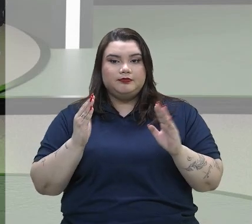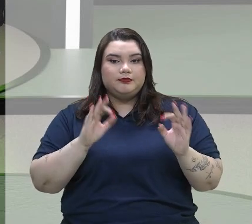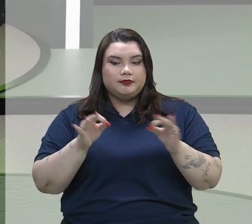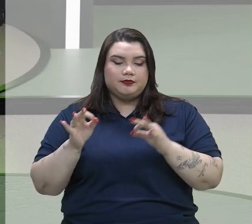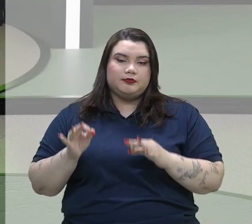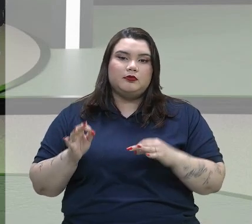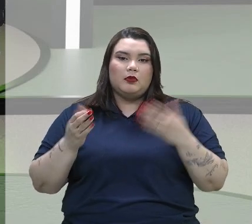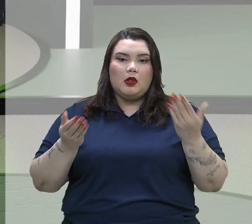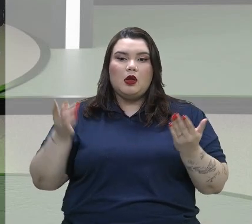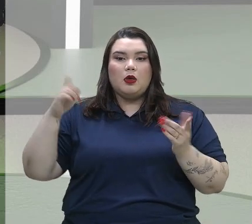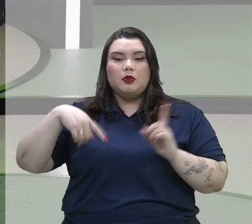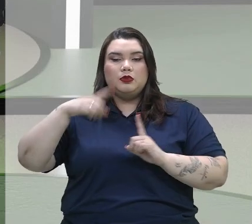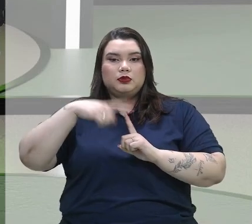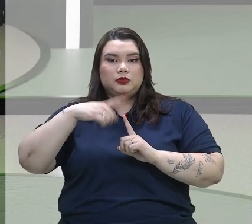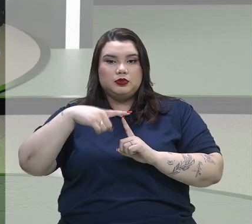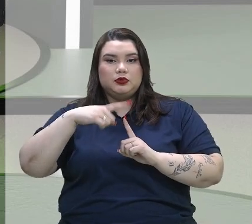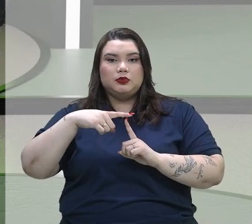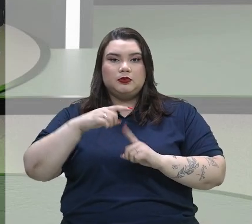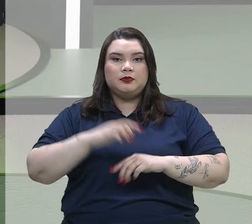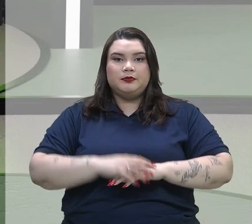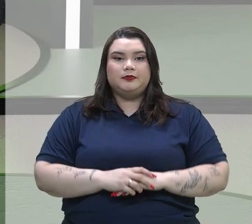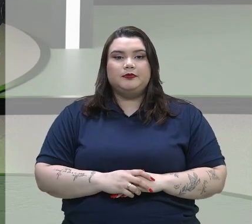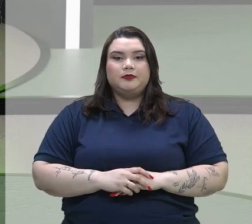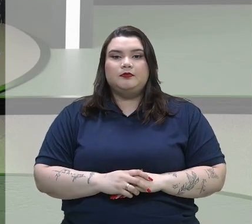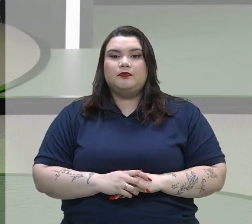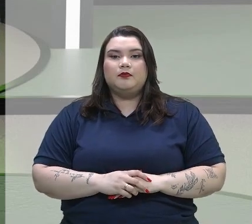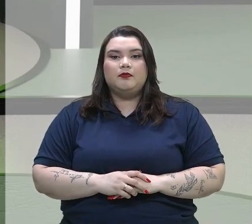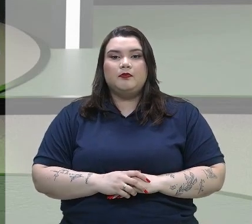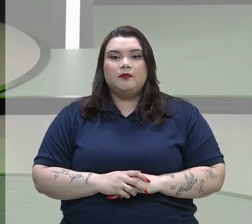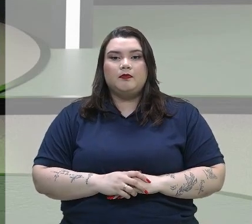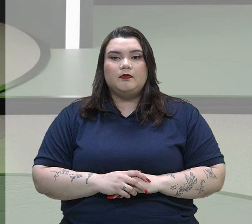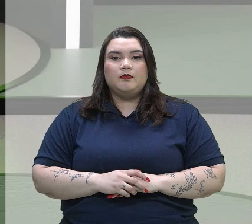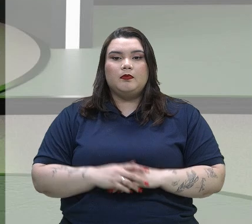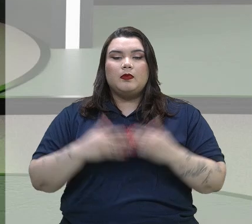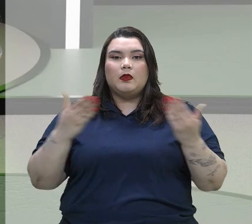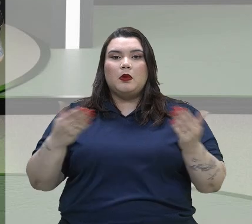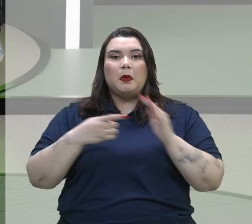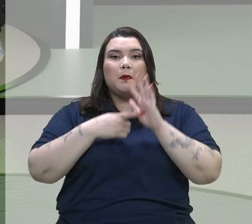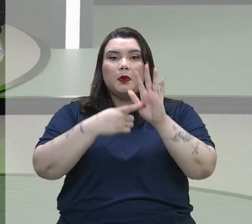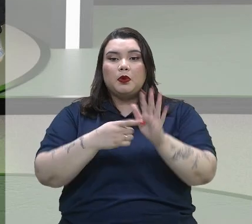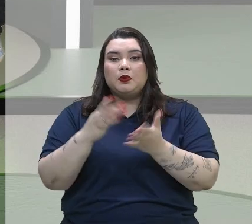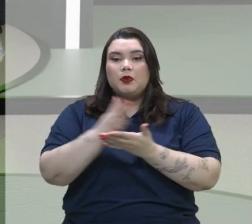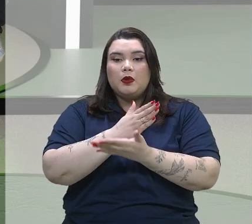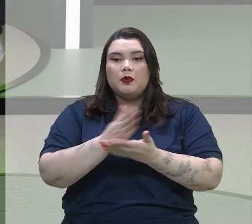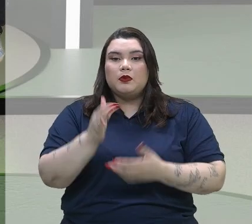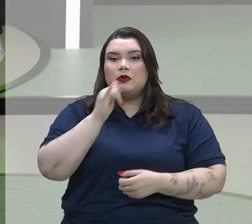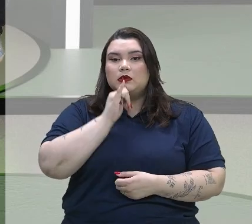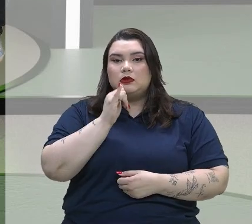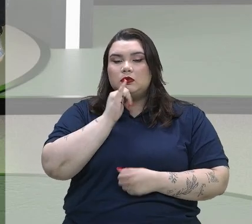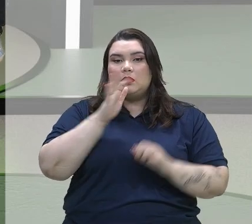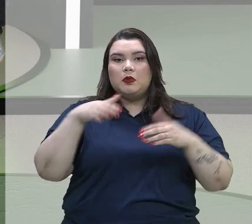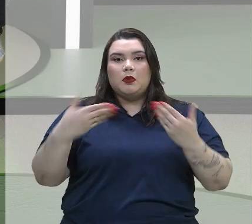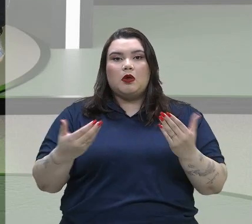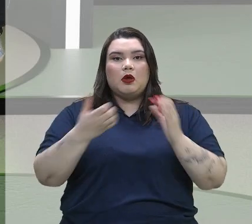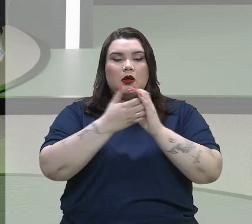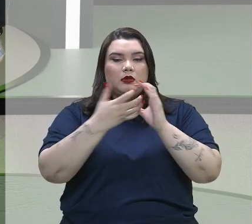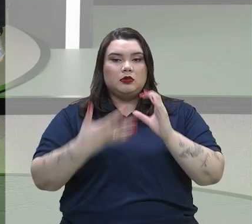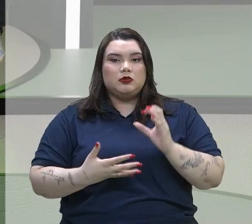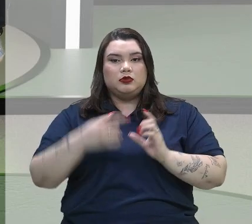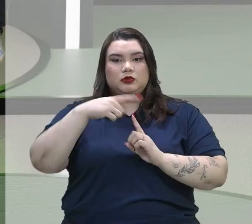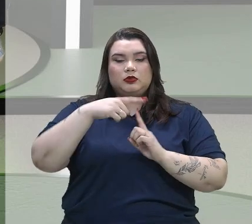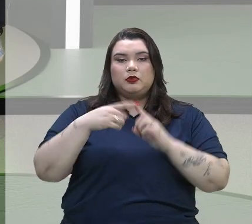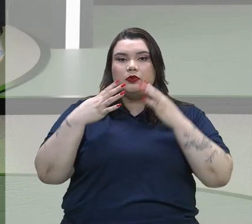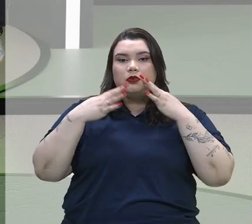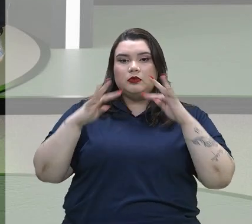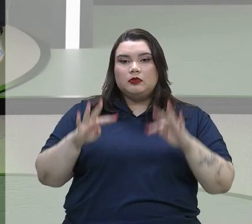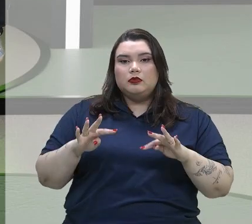São polímeros, né, encontrados na natureza. E aí eu trago alguns exemplos para vocês desses polímeros naturais.